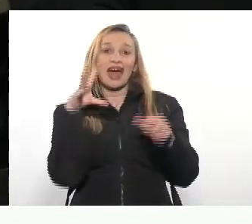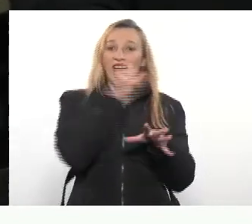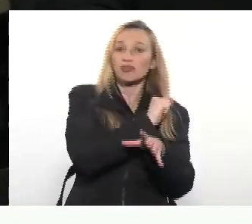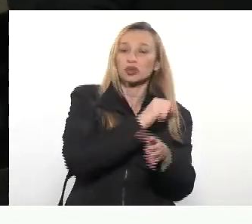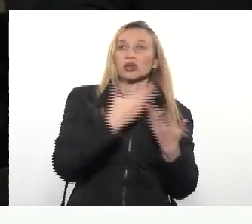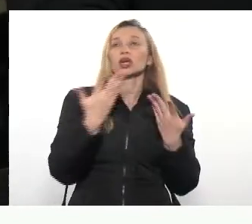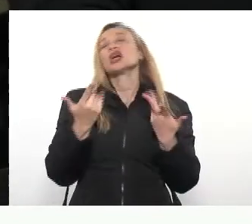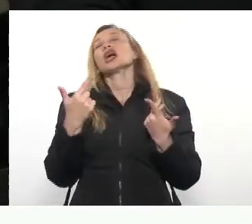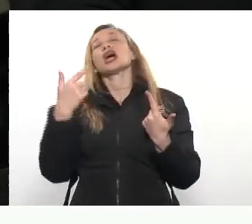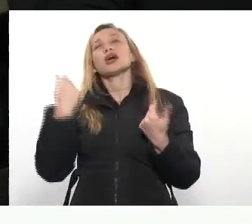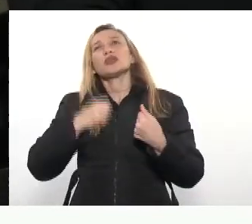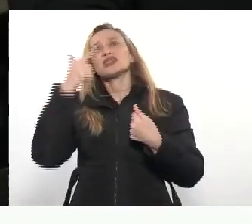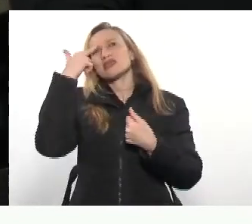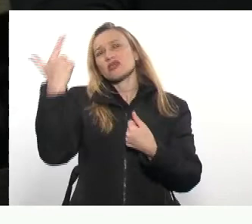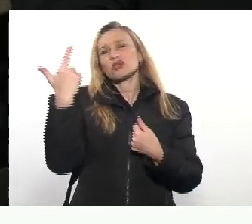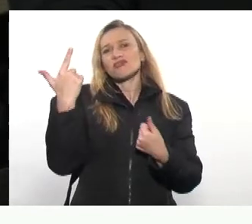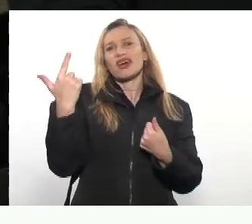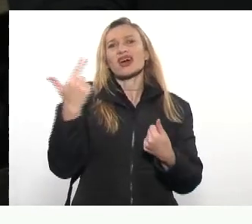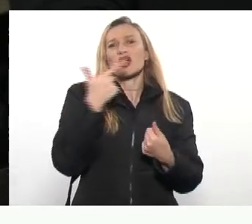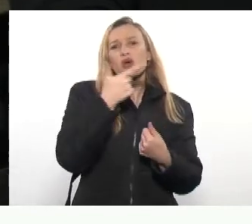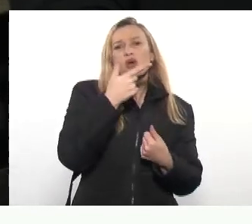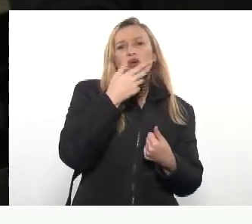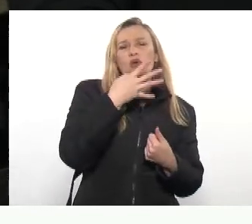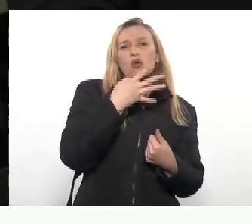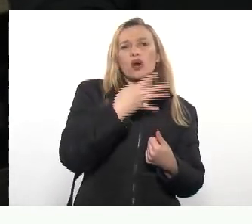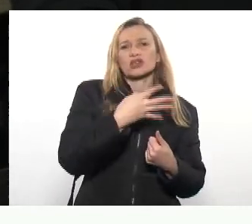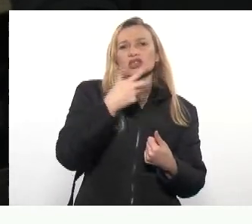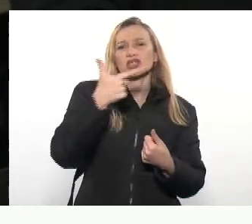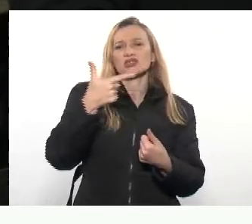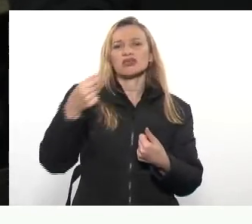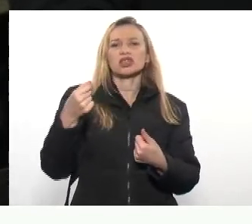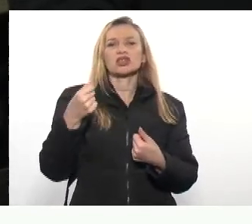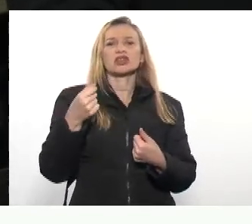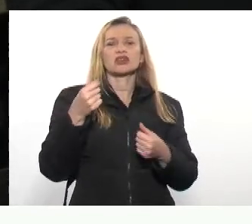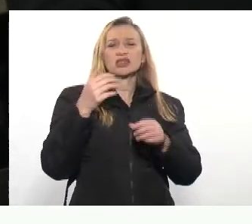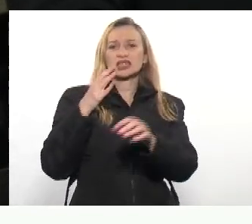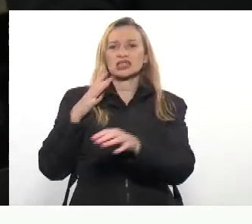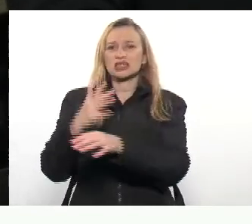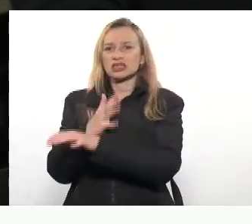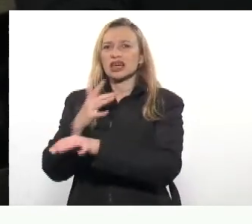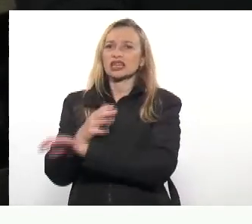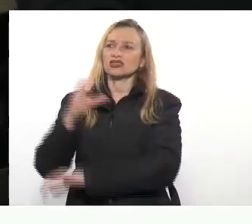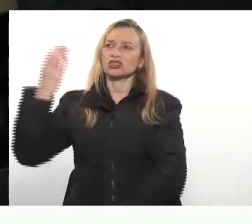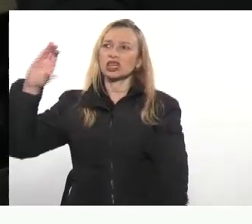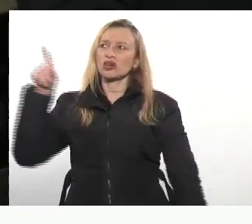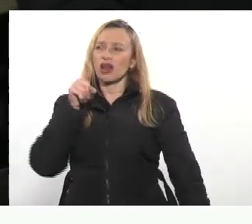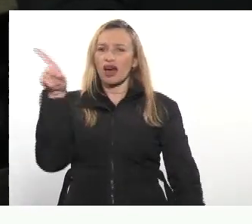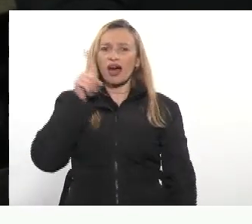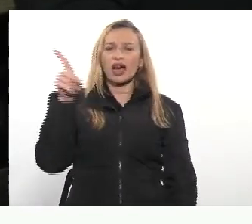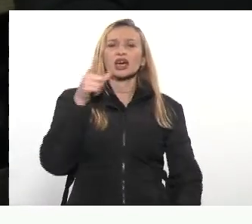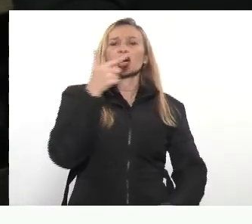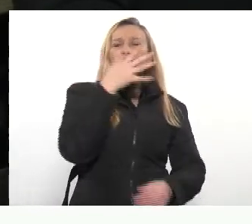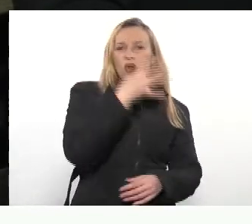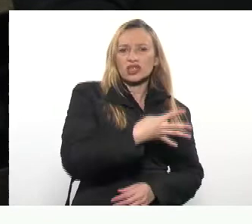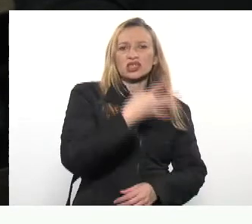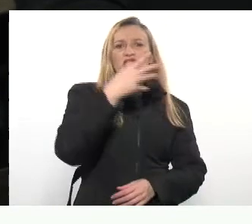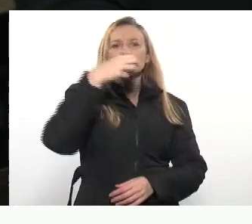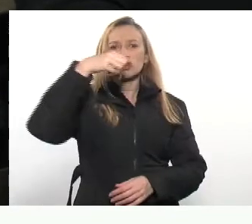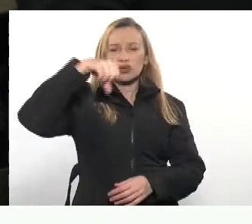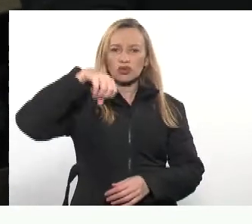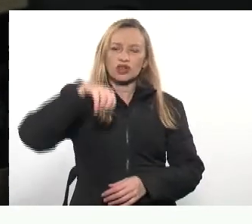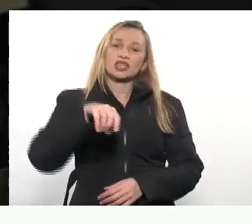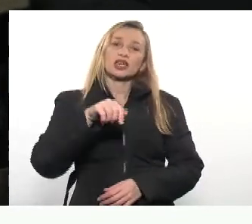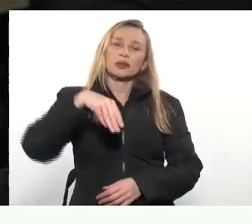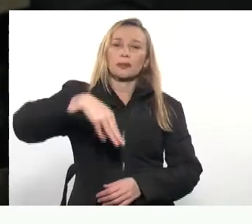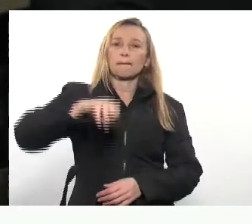terem uma ideia, a cidade de Niterói, que a Companhia Águas do Brasil opera, tem 490 mil habitantes pelo